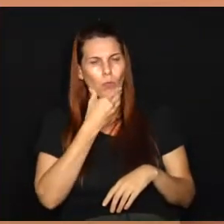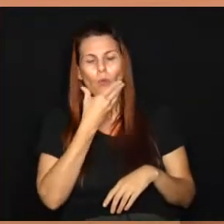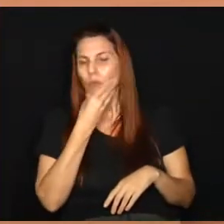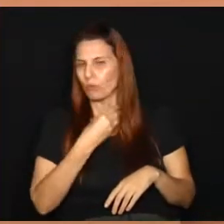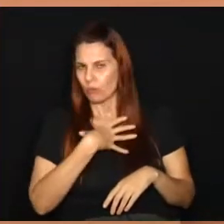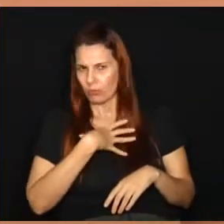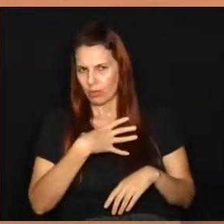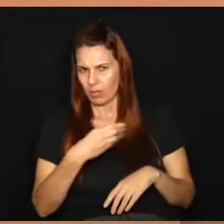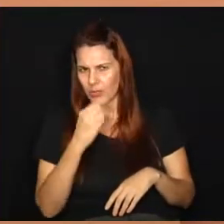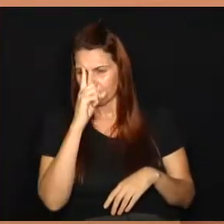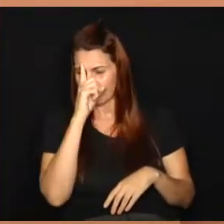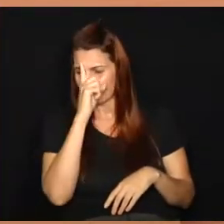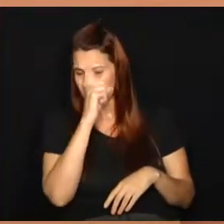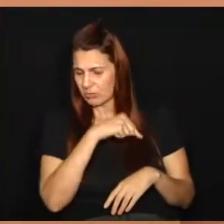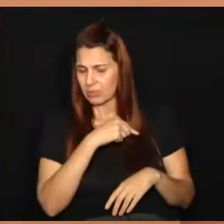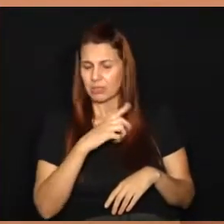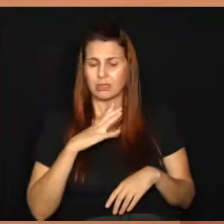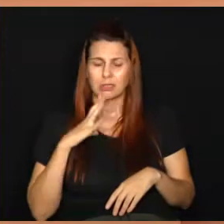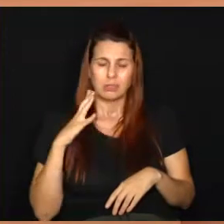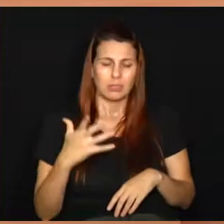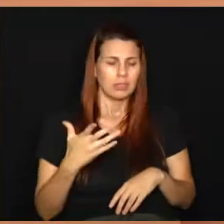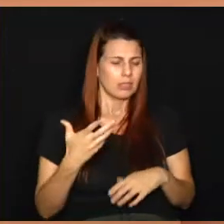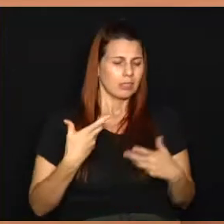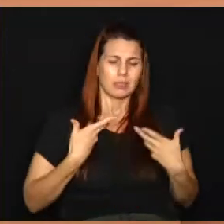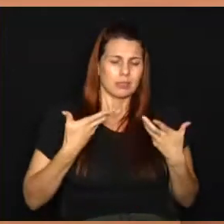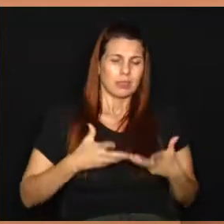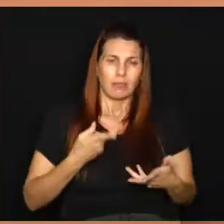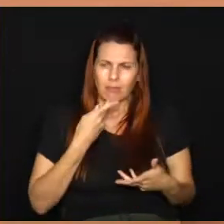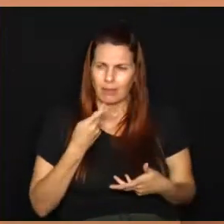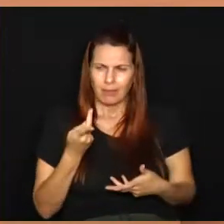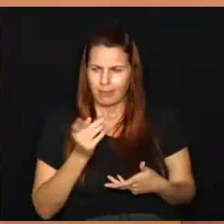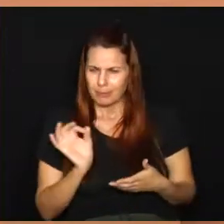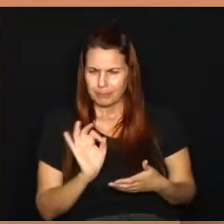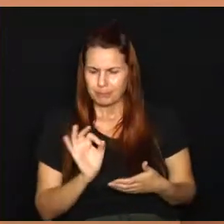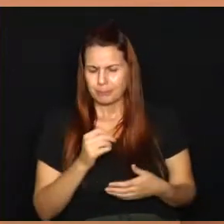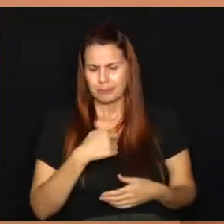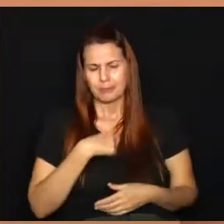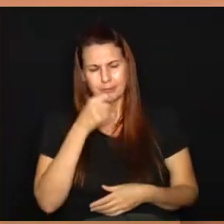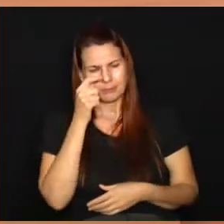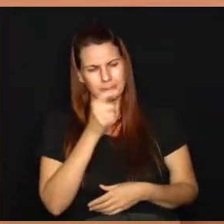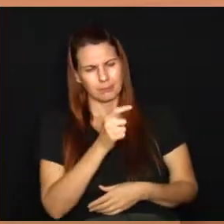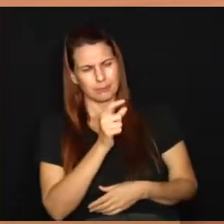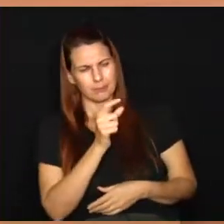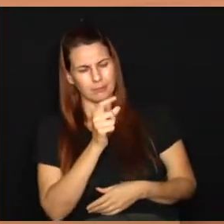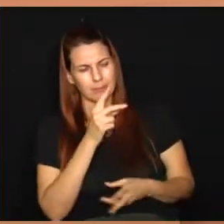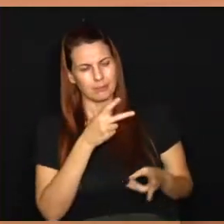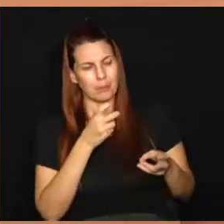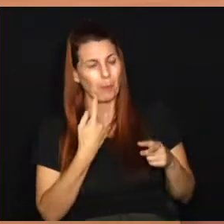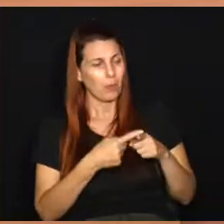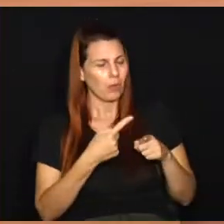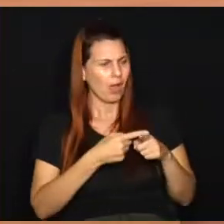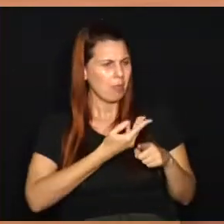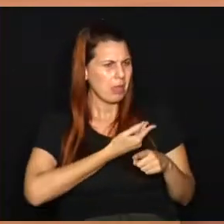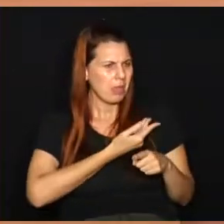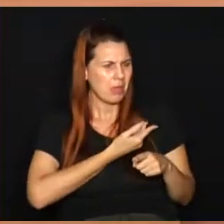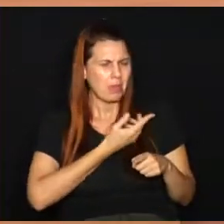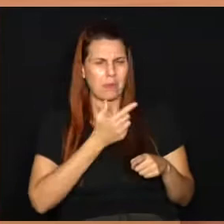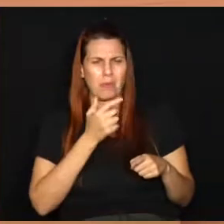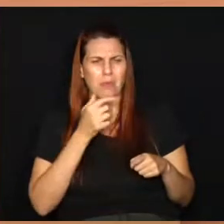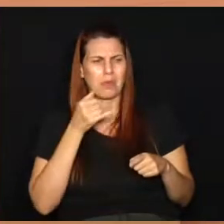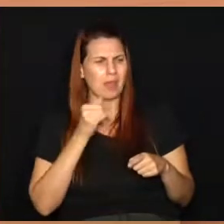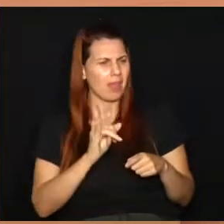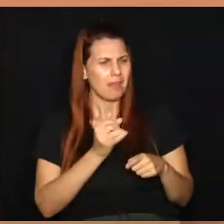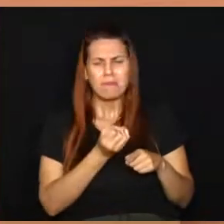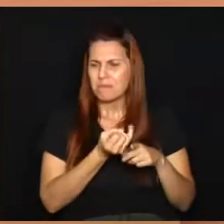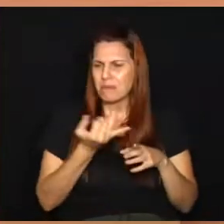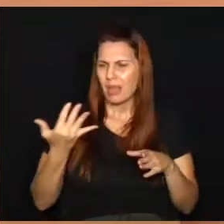muito difícil, ele não queria contar, né? Eu até achei interessante, porque eu tinha muitos amigos gays, então não me